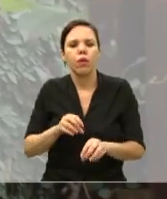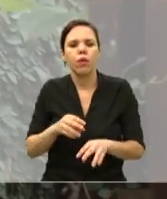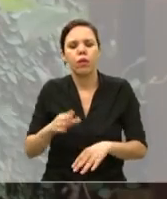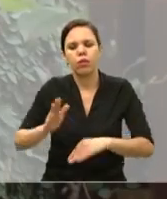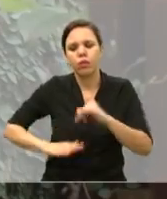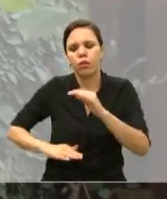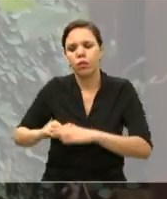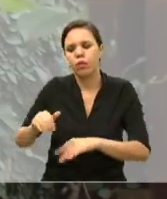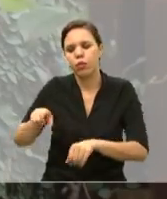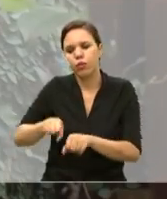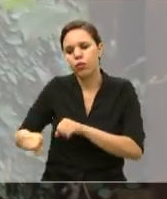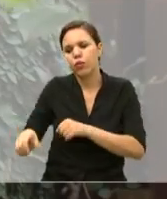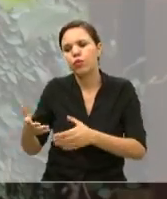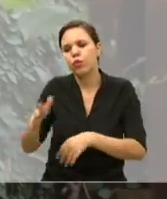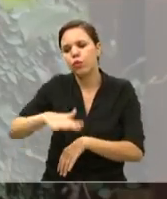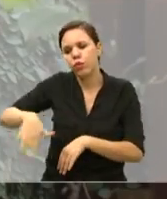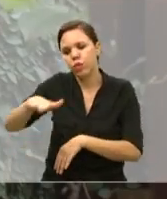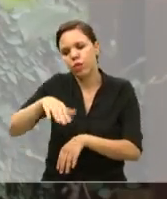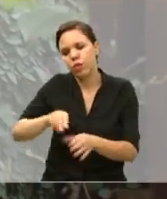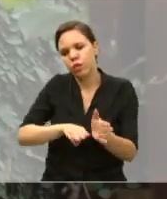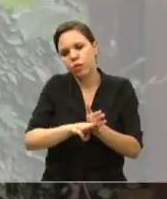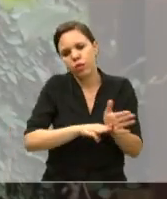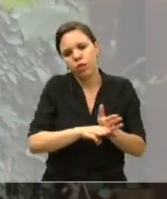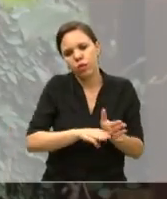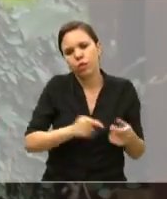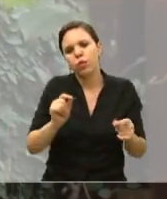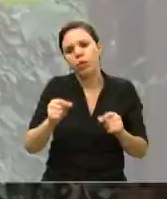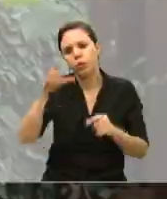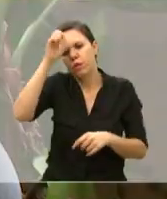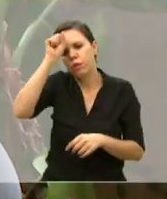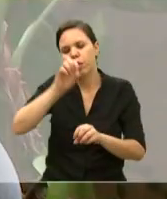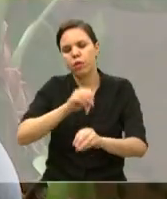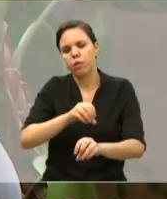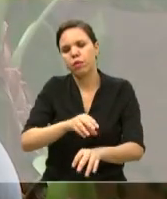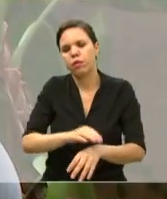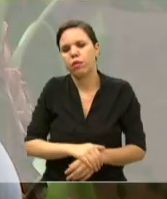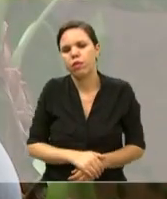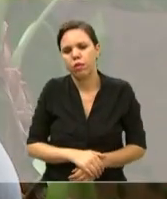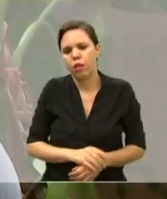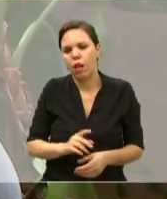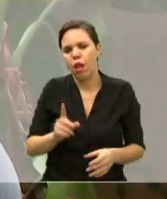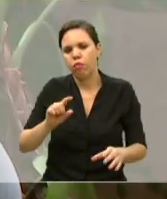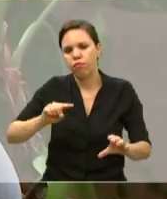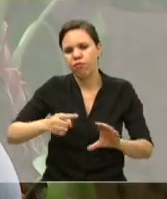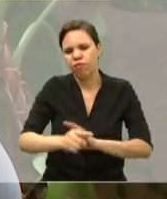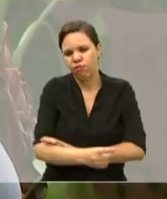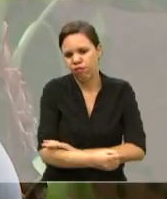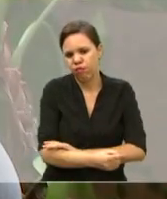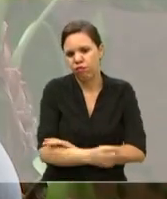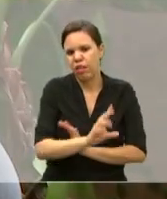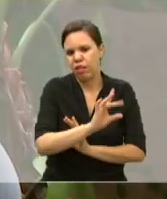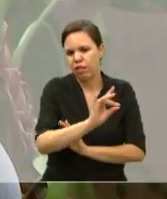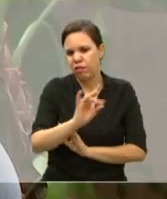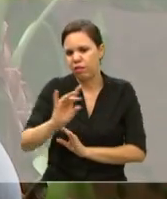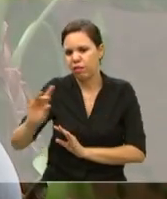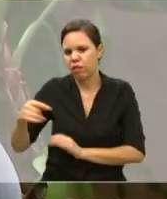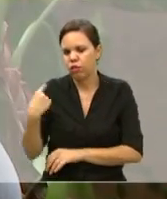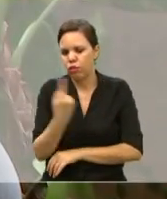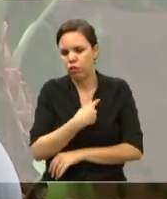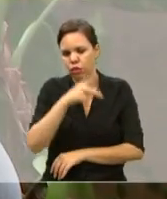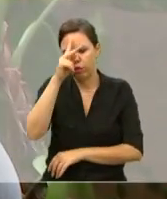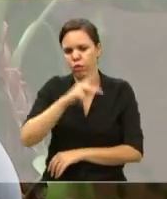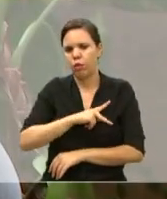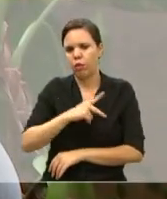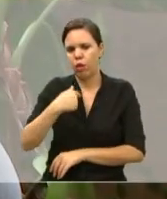desse profissional dentro dessa metodologia? O que ele tem que aprender para ensinar? É uma imersão dentro de cada um de nós